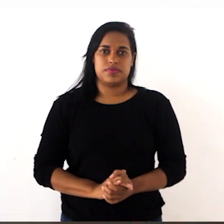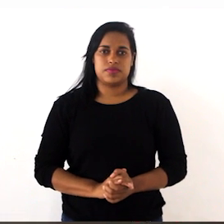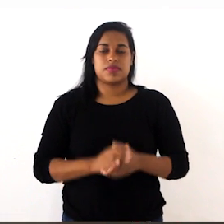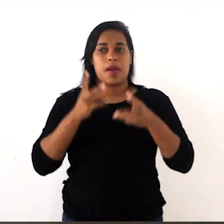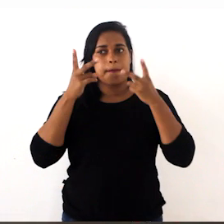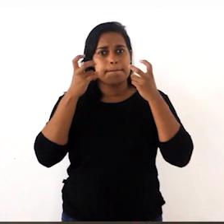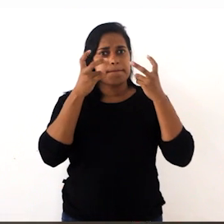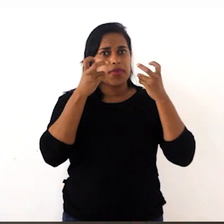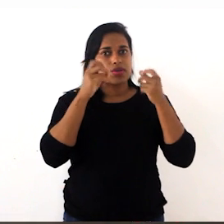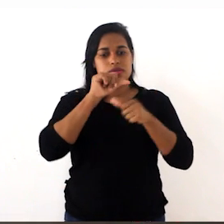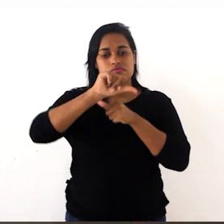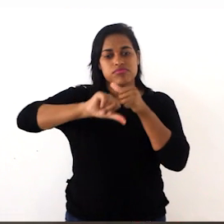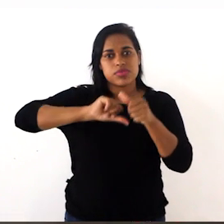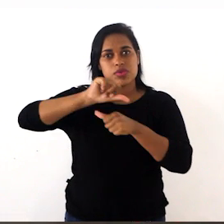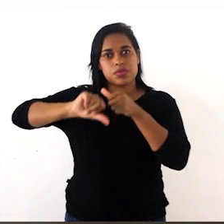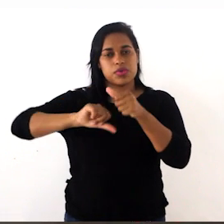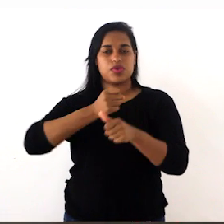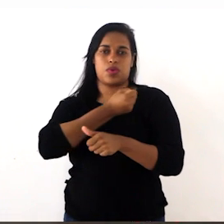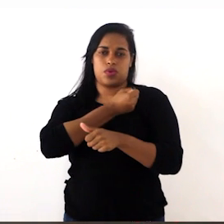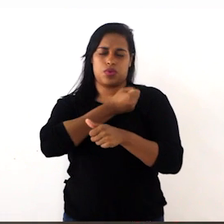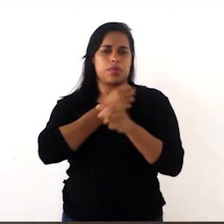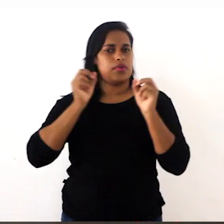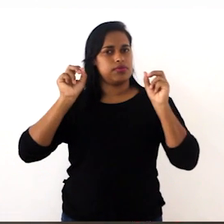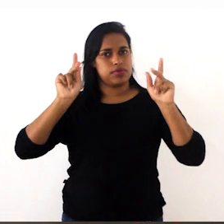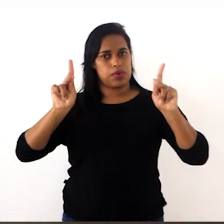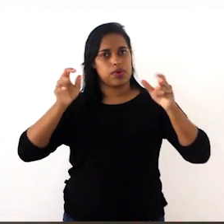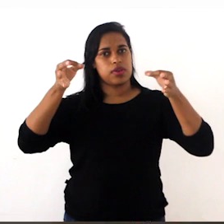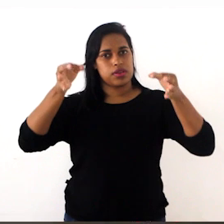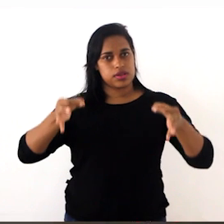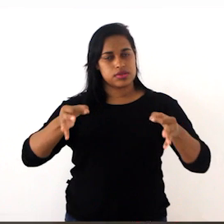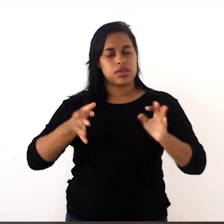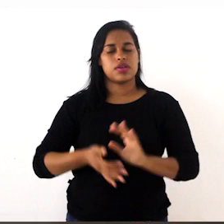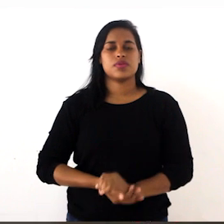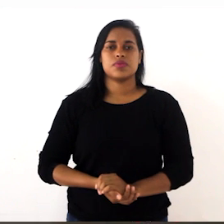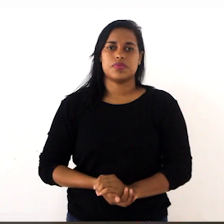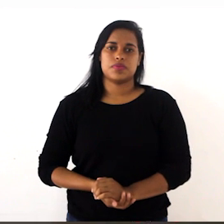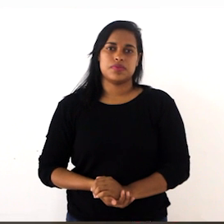Observe que ele não mudou o número, então está tudo ok, né?